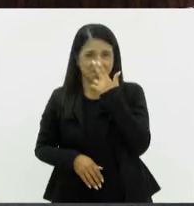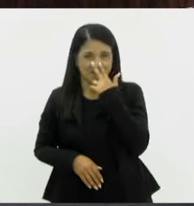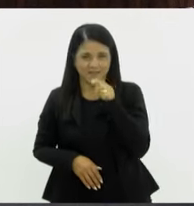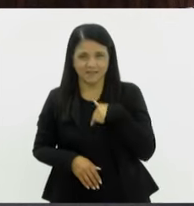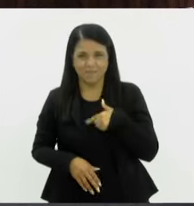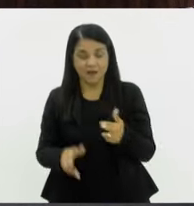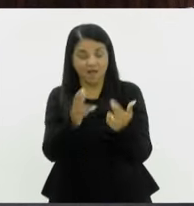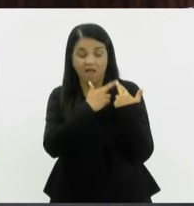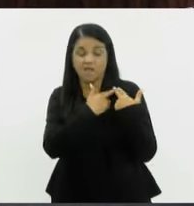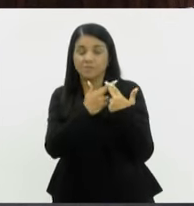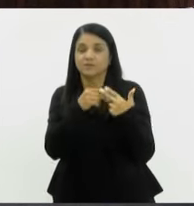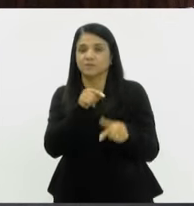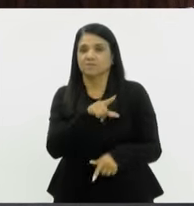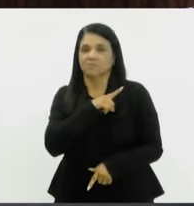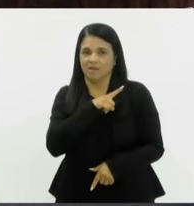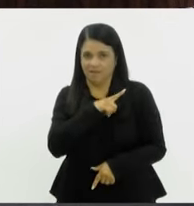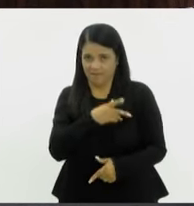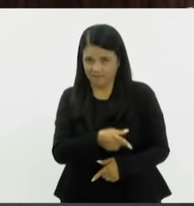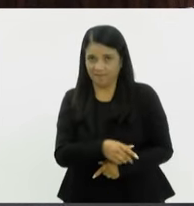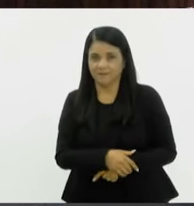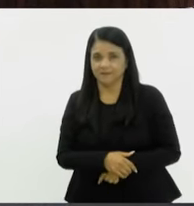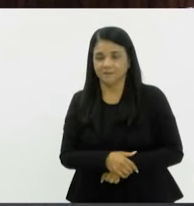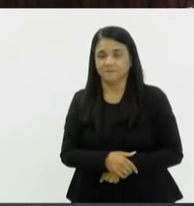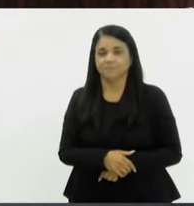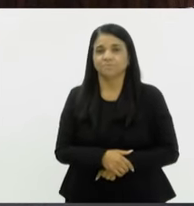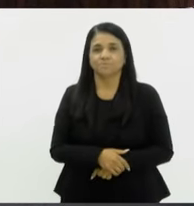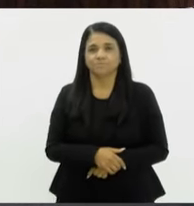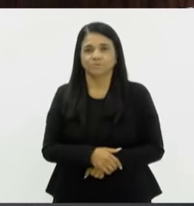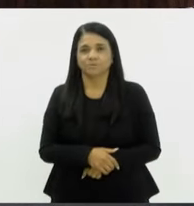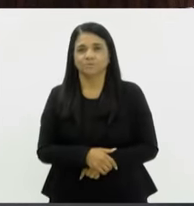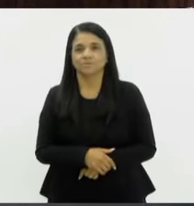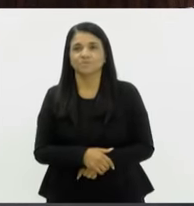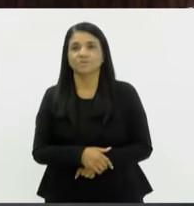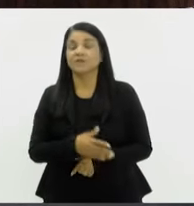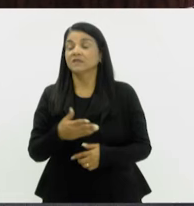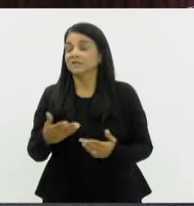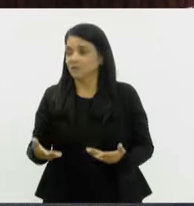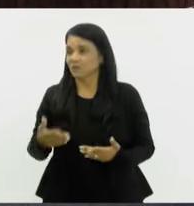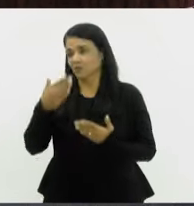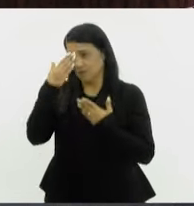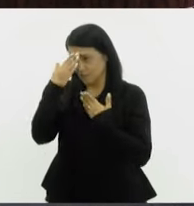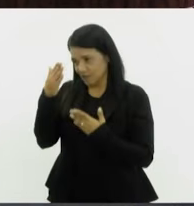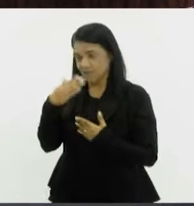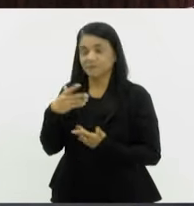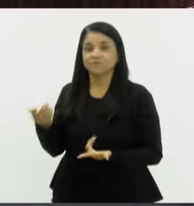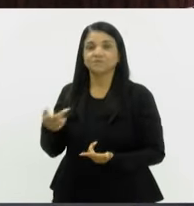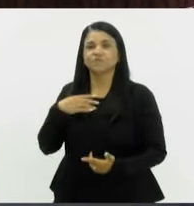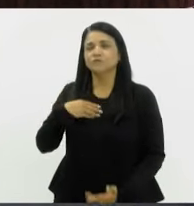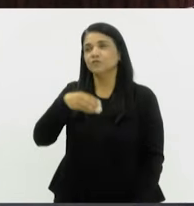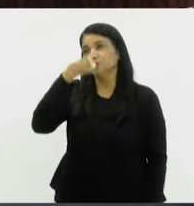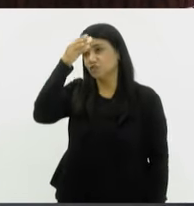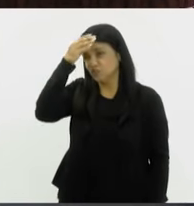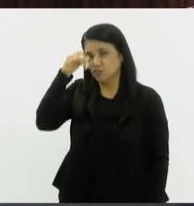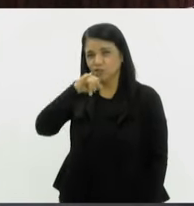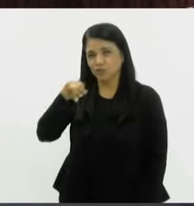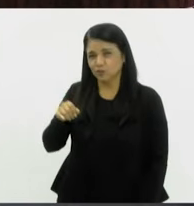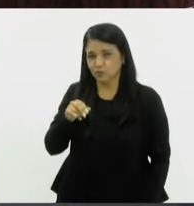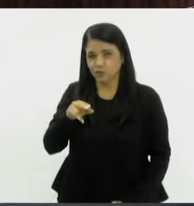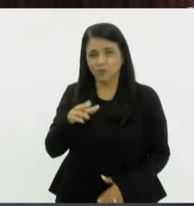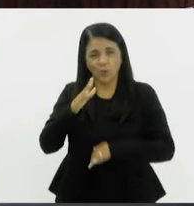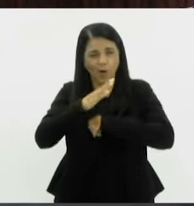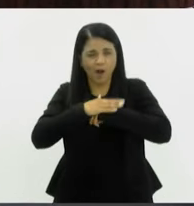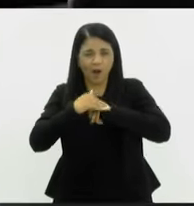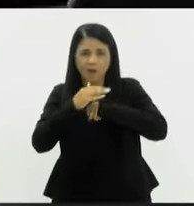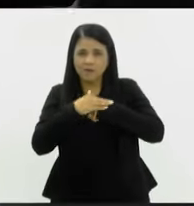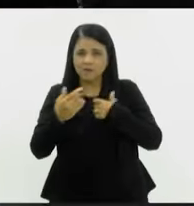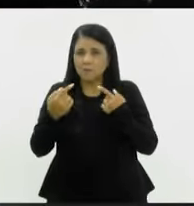responsabilidade bom II Obrigada querida tiju todo o meu carinho né